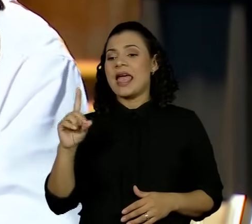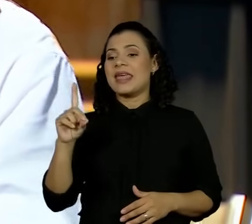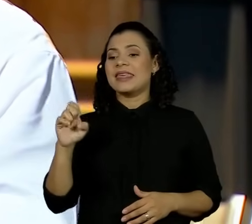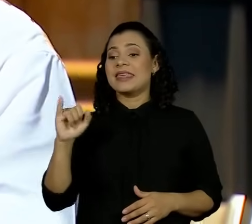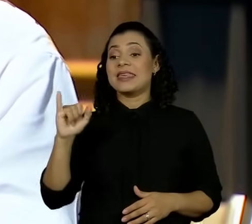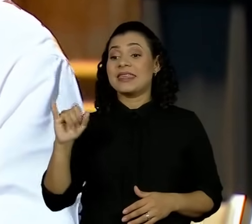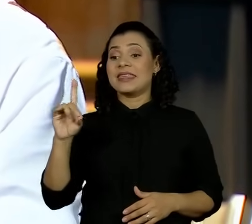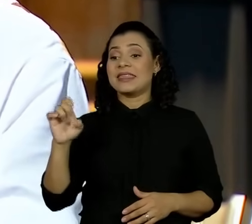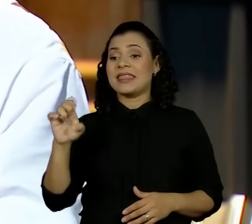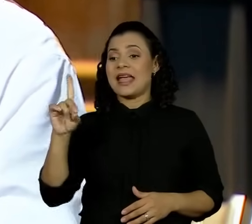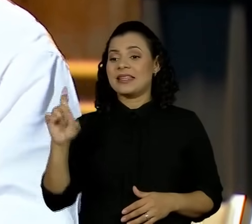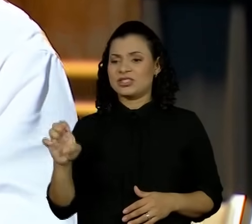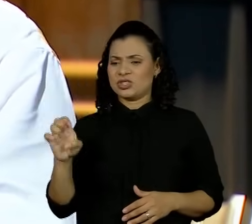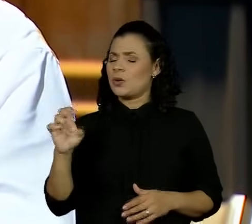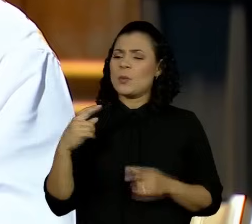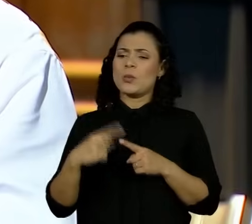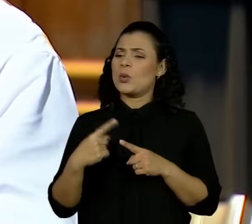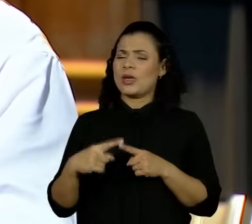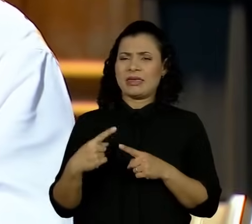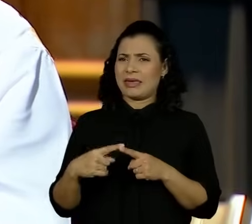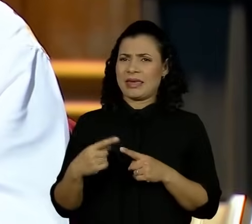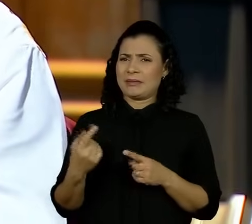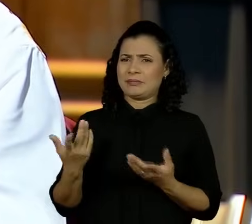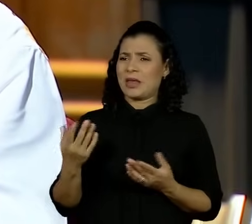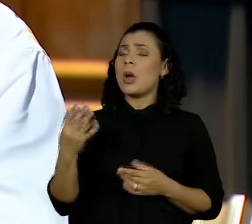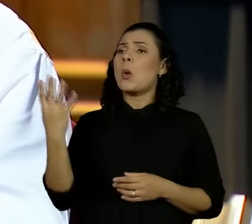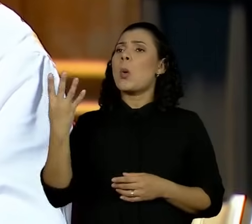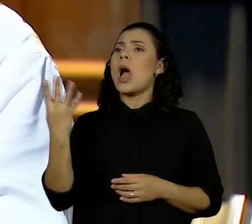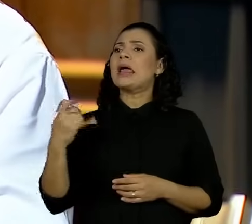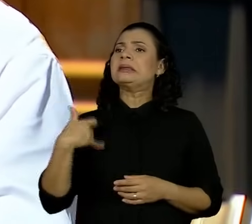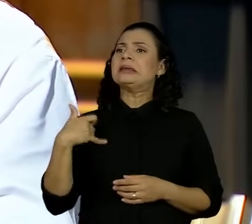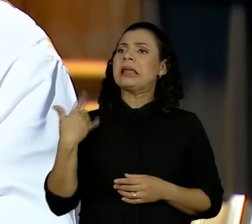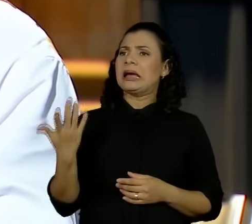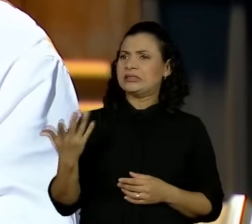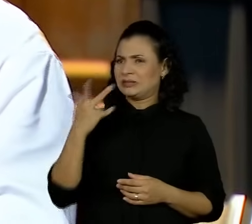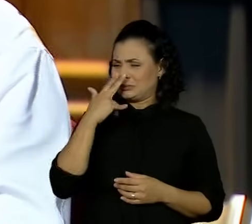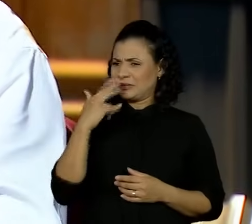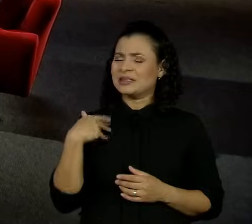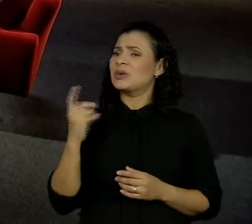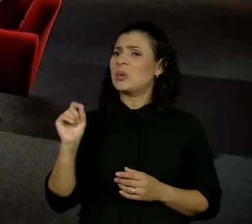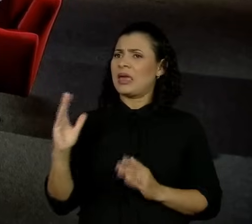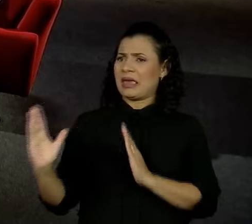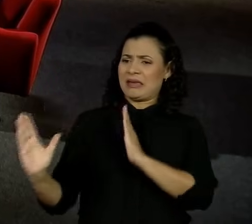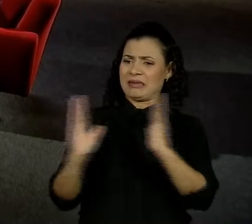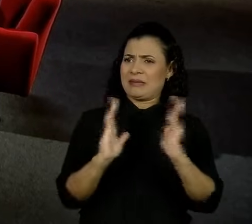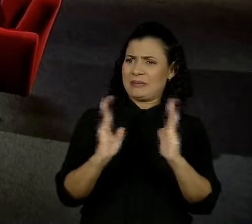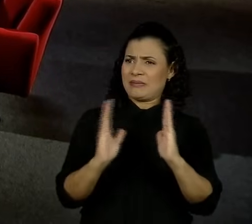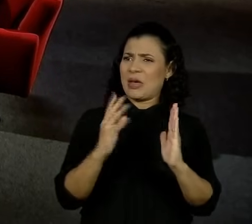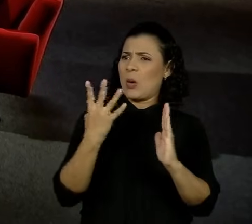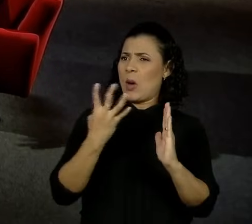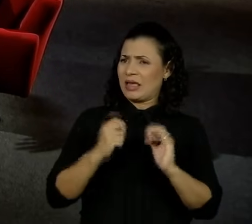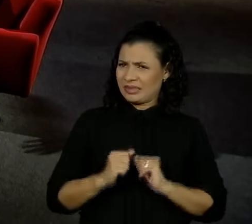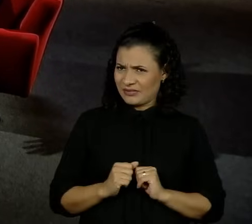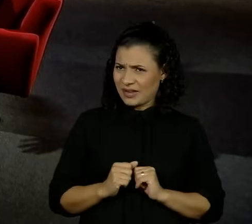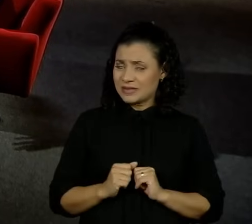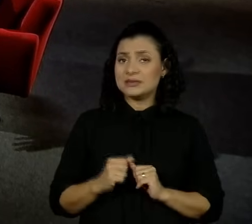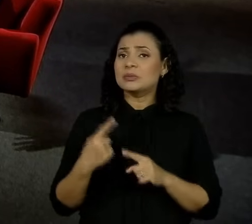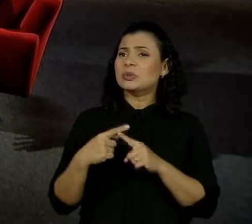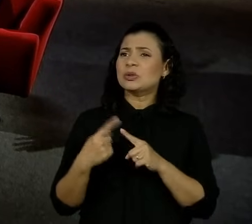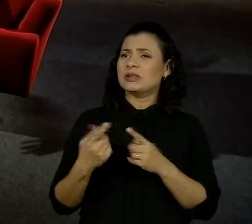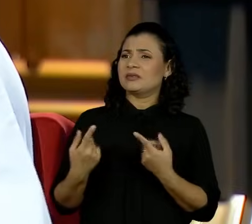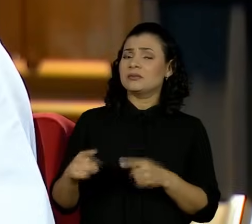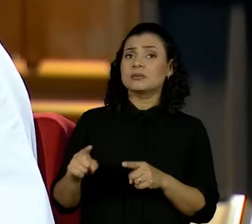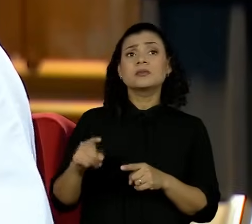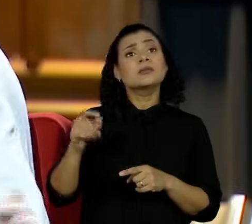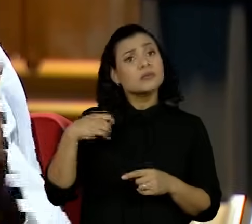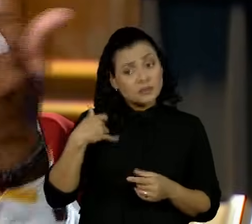quem estuda, porque o que é terceira idade, o que é quarta idade, né? Então, tá certa essa provocação. Pode falar velhice,